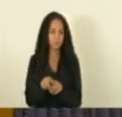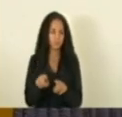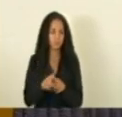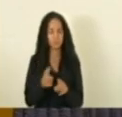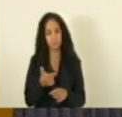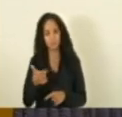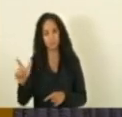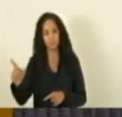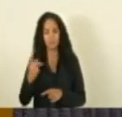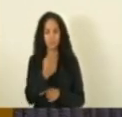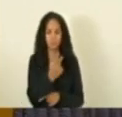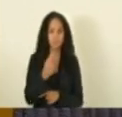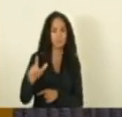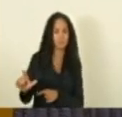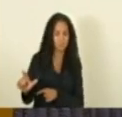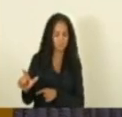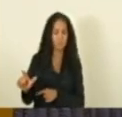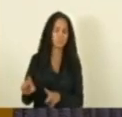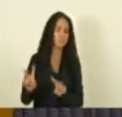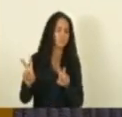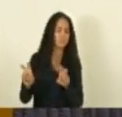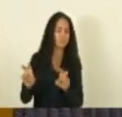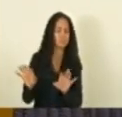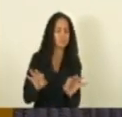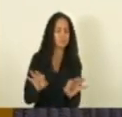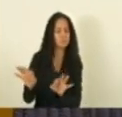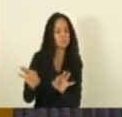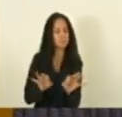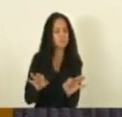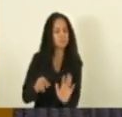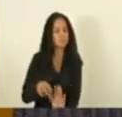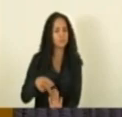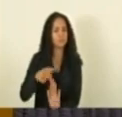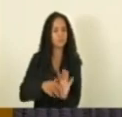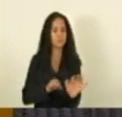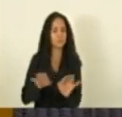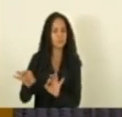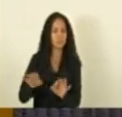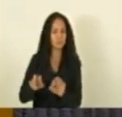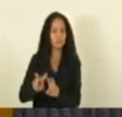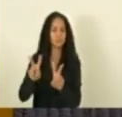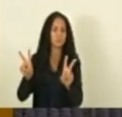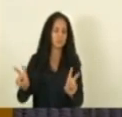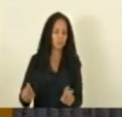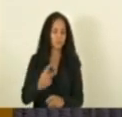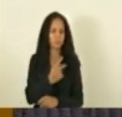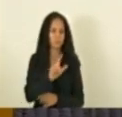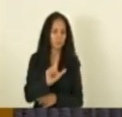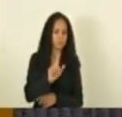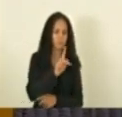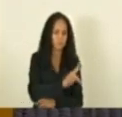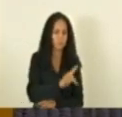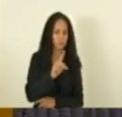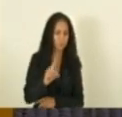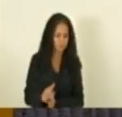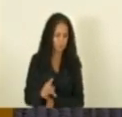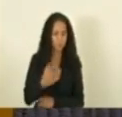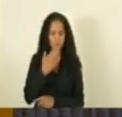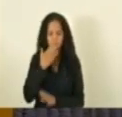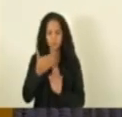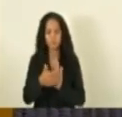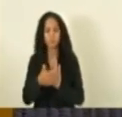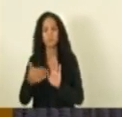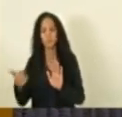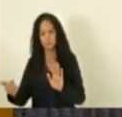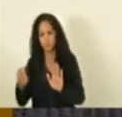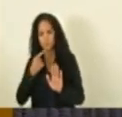PL, também que versa sobre planejamento, tempo de planejamento. O professor disse que eu pedi para baixar de pauta, também quero o retorno dele